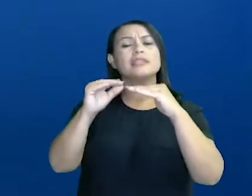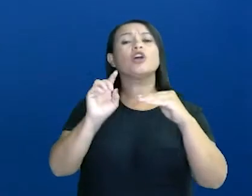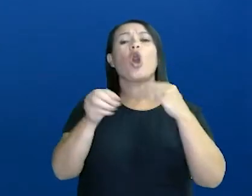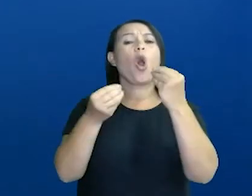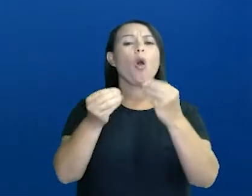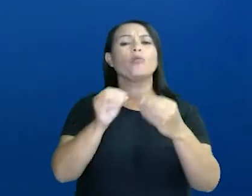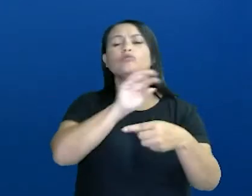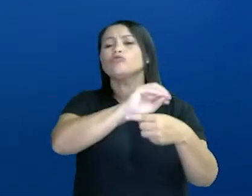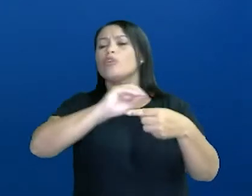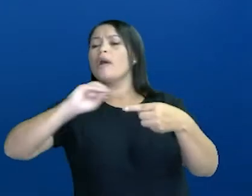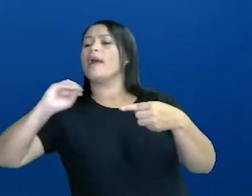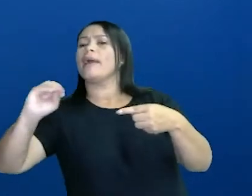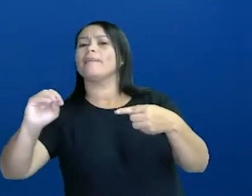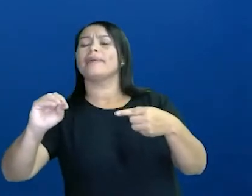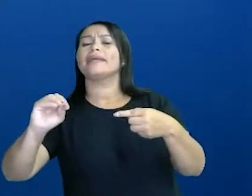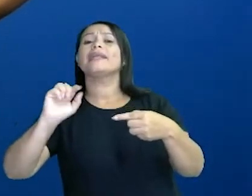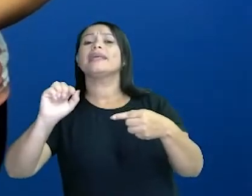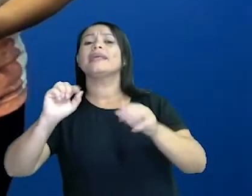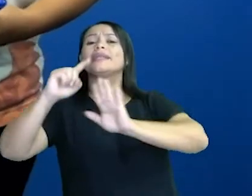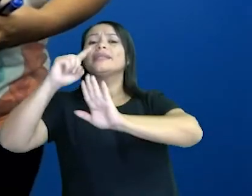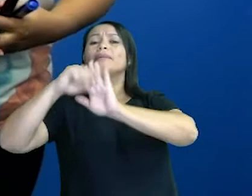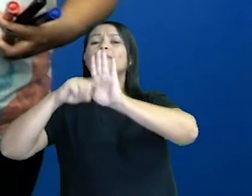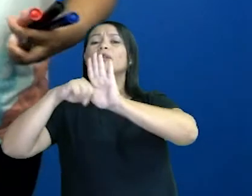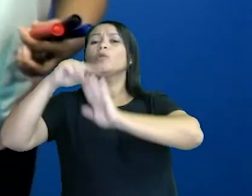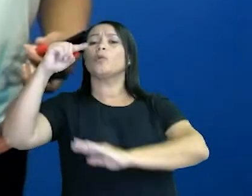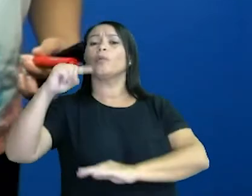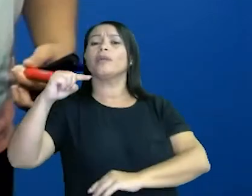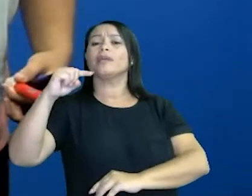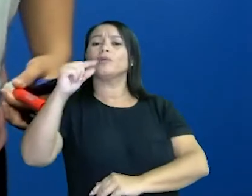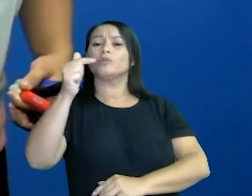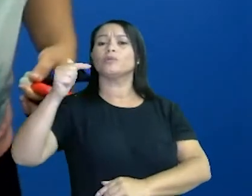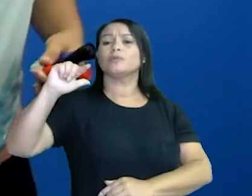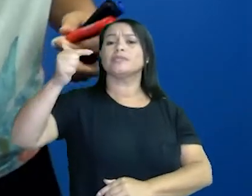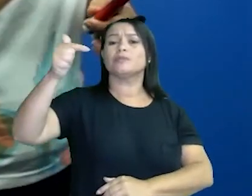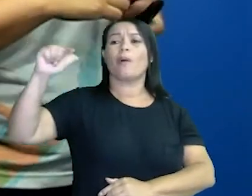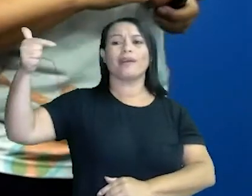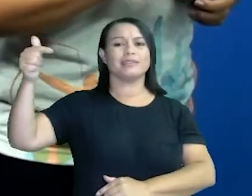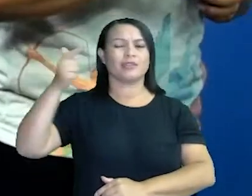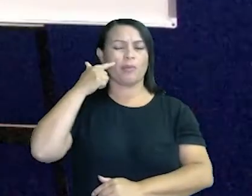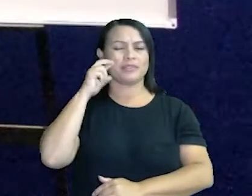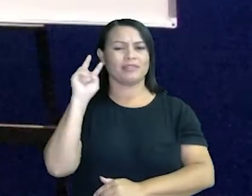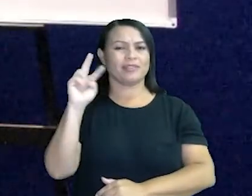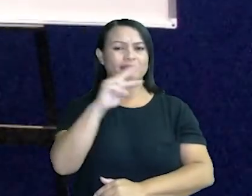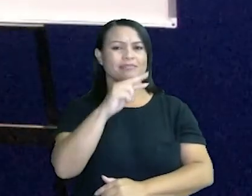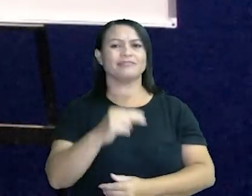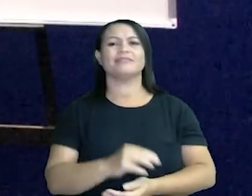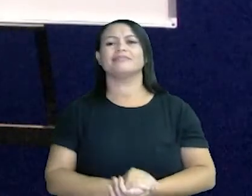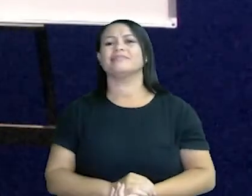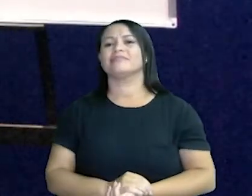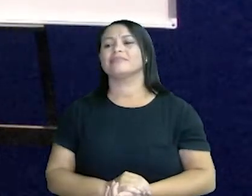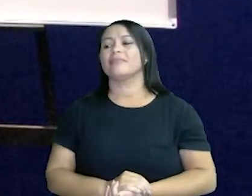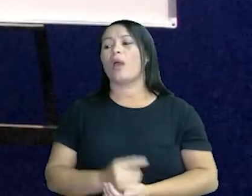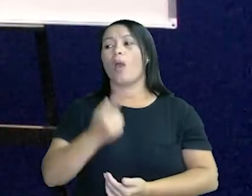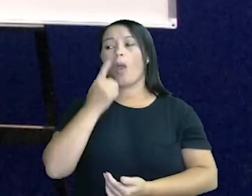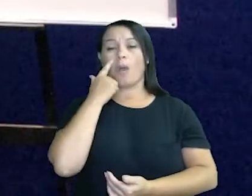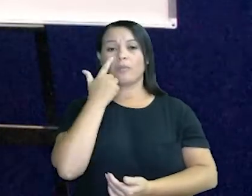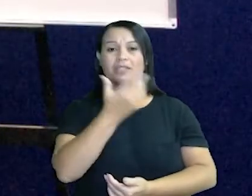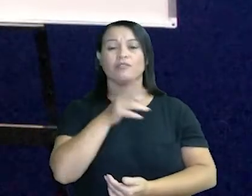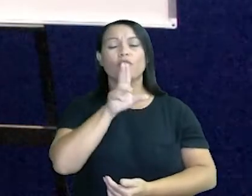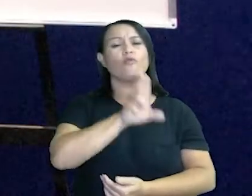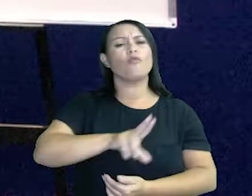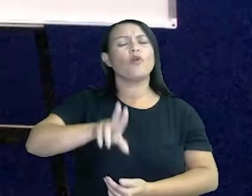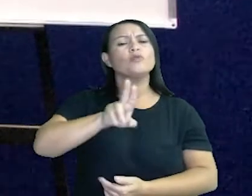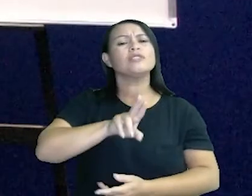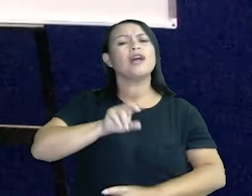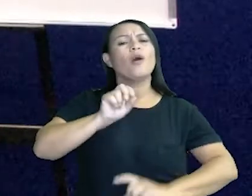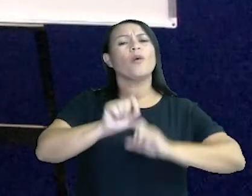basta repetir a base e subtraiu a xpoynt e para cá vamos pro quadro Então olha aqui eu